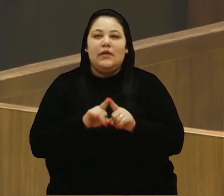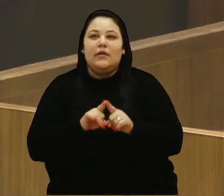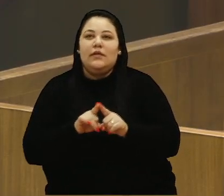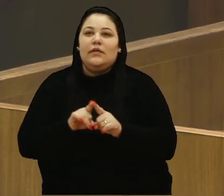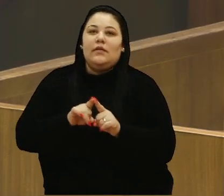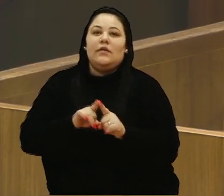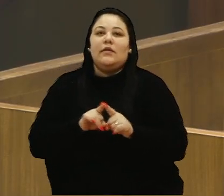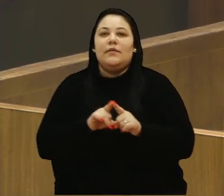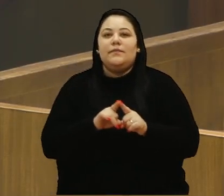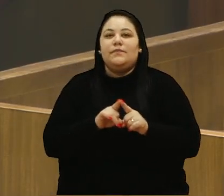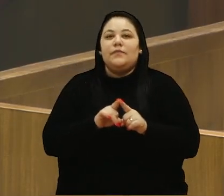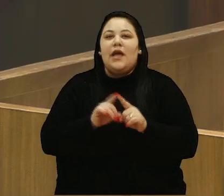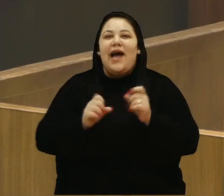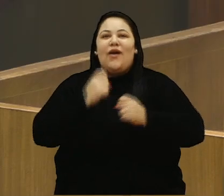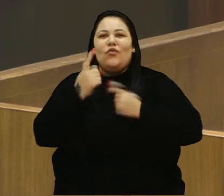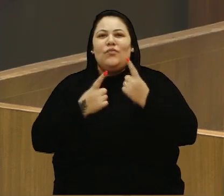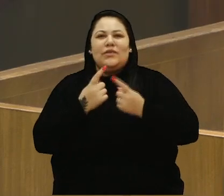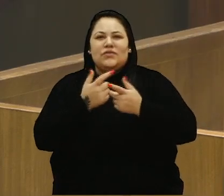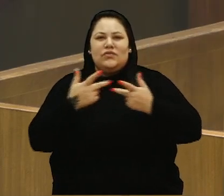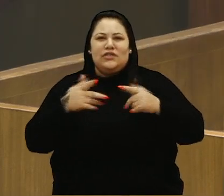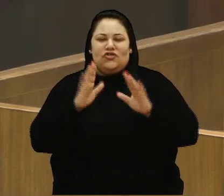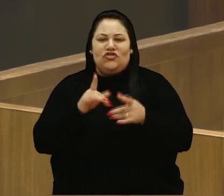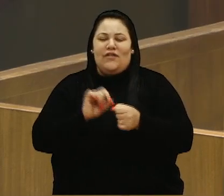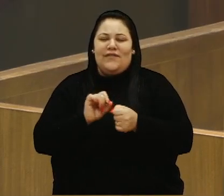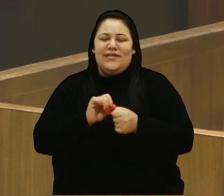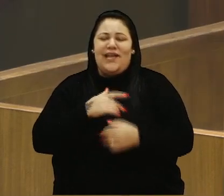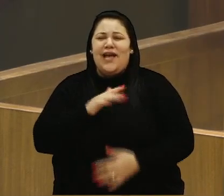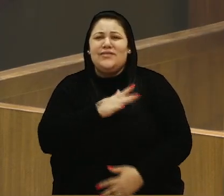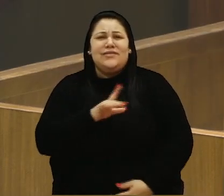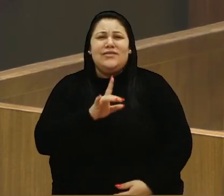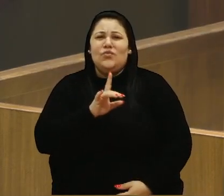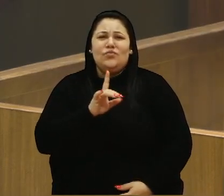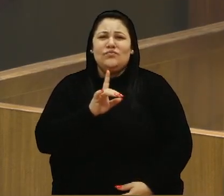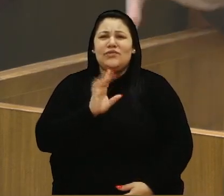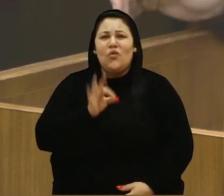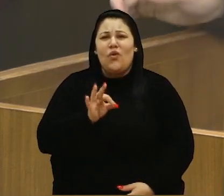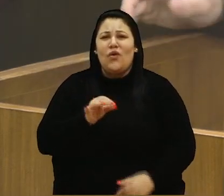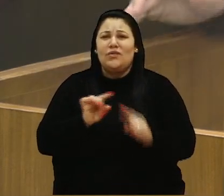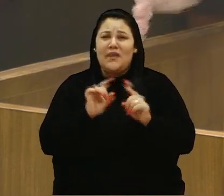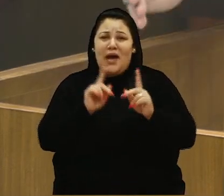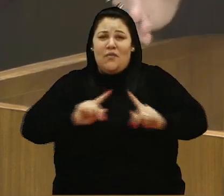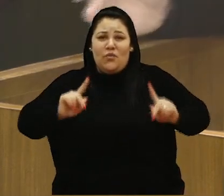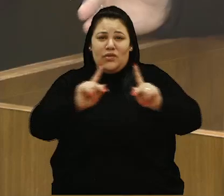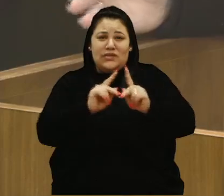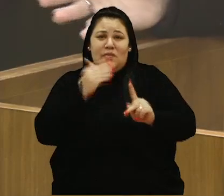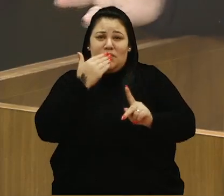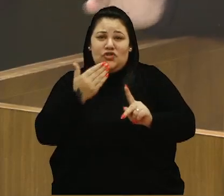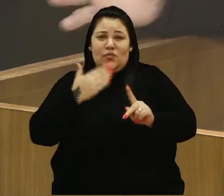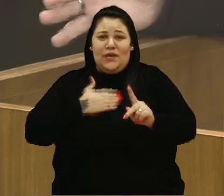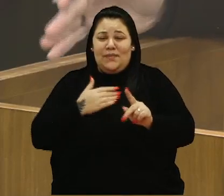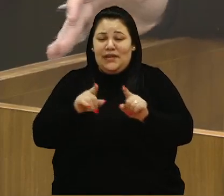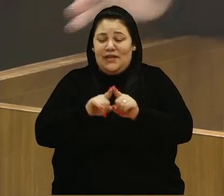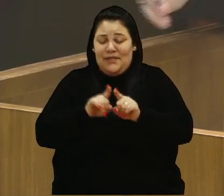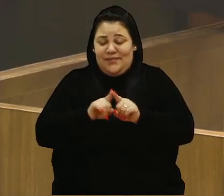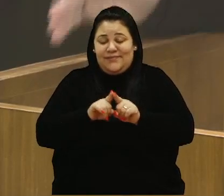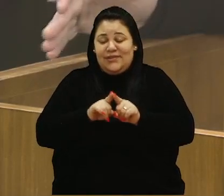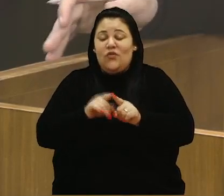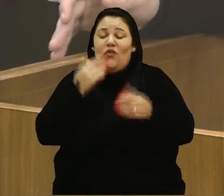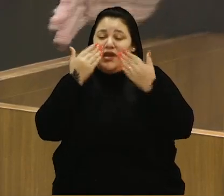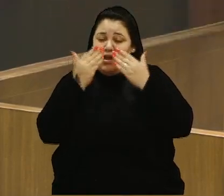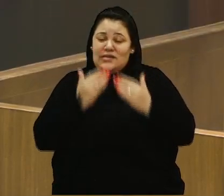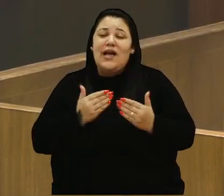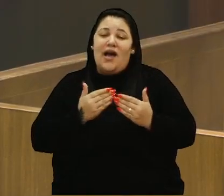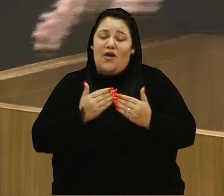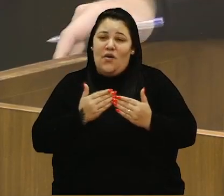Algumas modificações que a gente fez, às vezes até eu não concordo tanto, mas aqui a população me pediu. Então, tendo em vista o que a população me pediu ali, enquete,